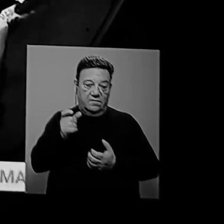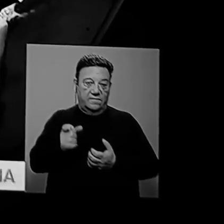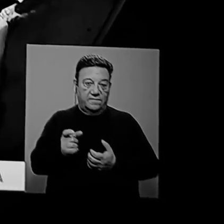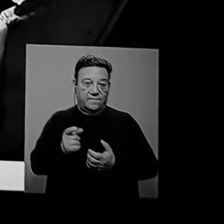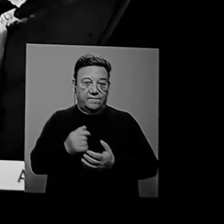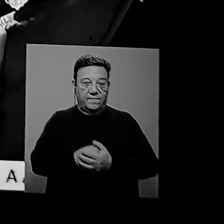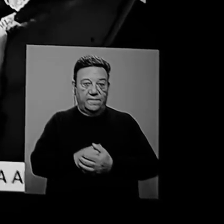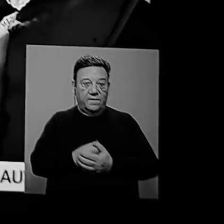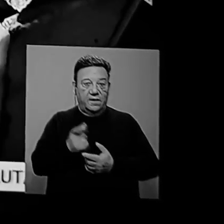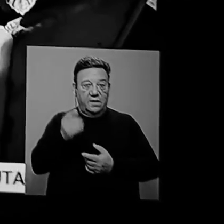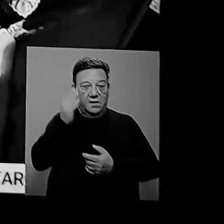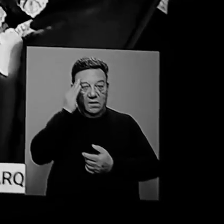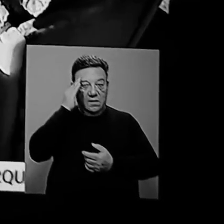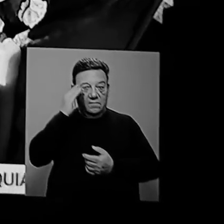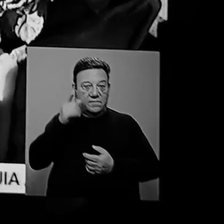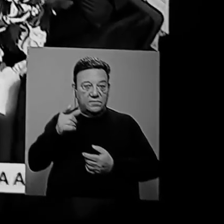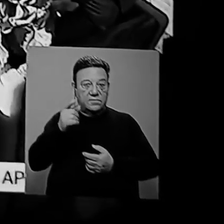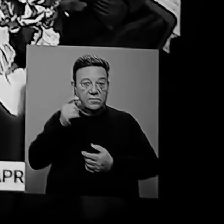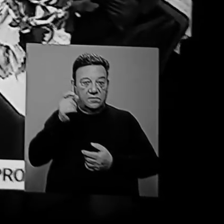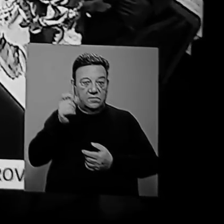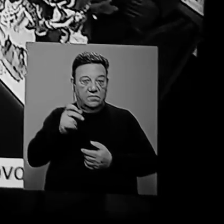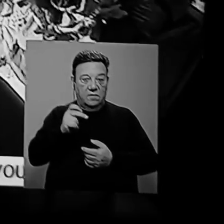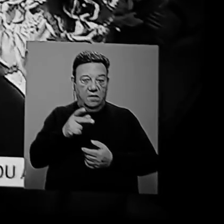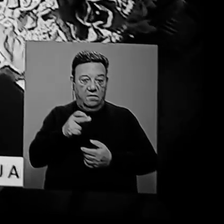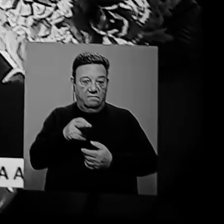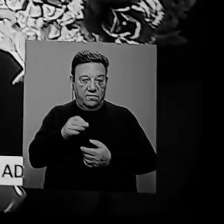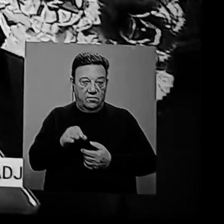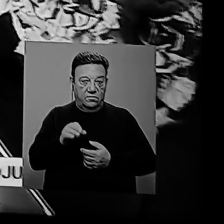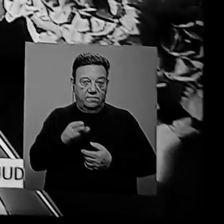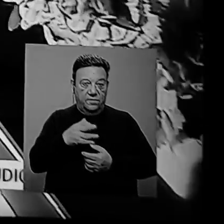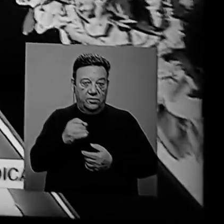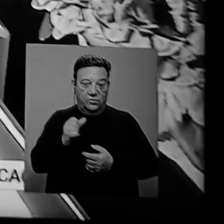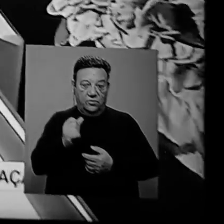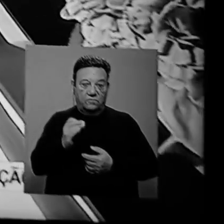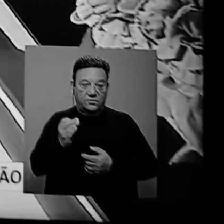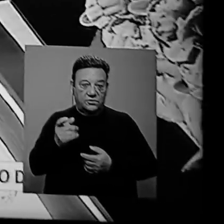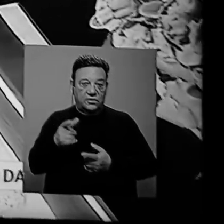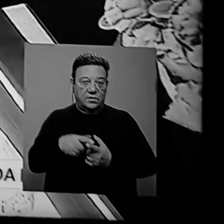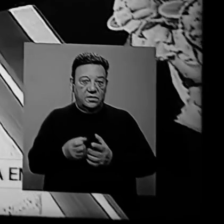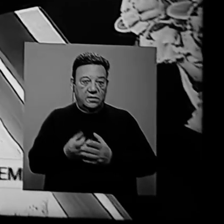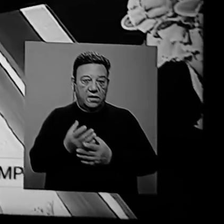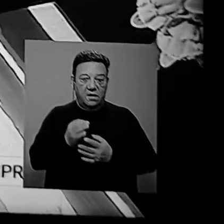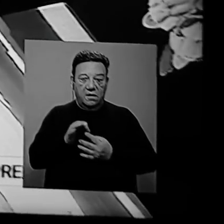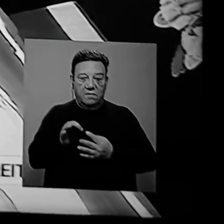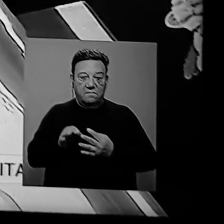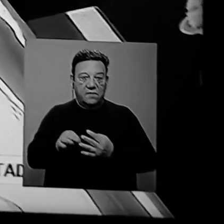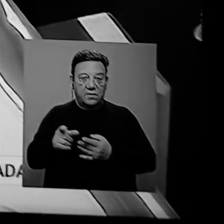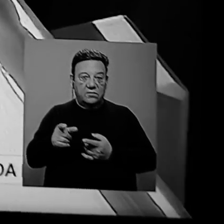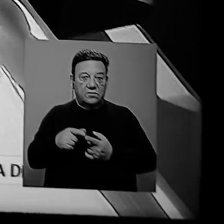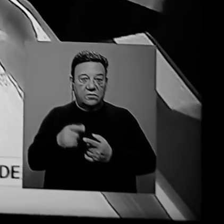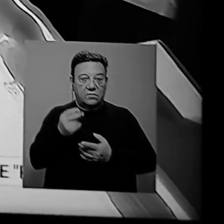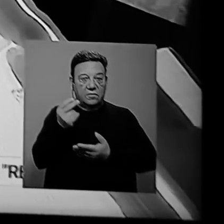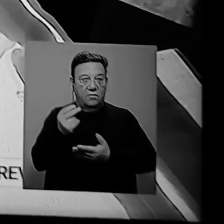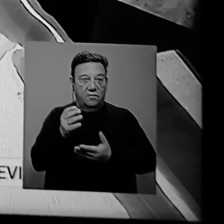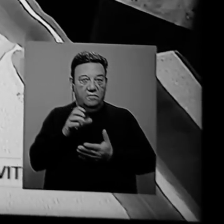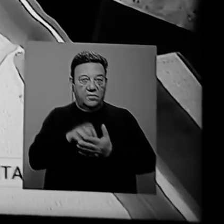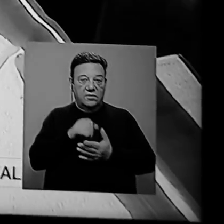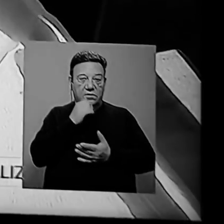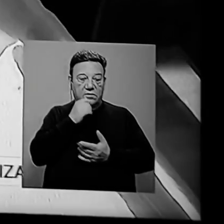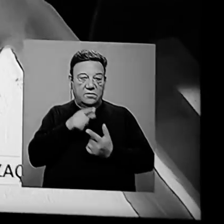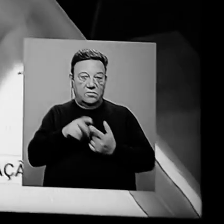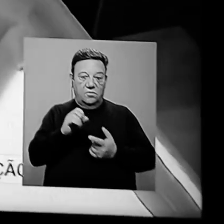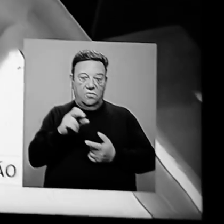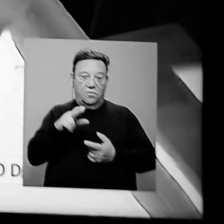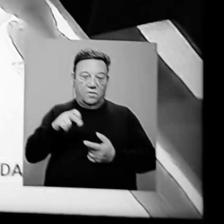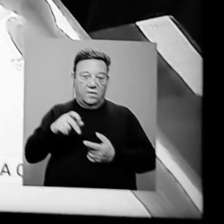é a capacidade que este Álvaro Pedro Gomes teve em criar elementos ornamentais, chamados